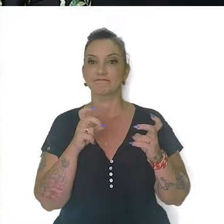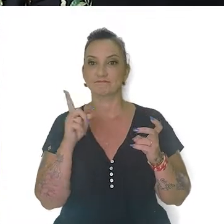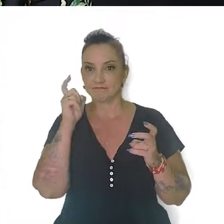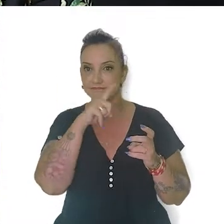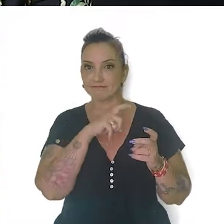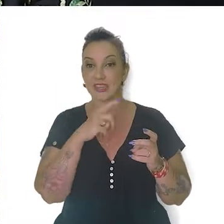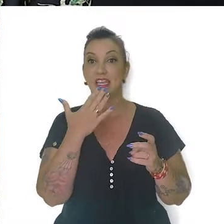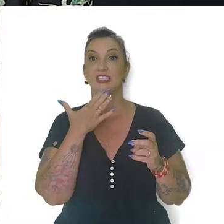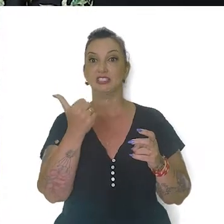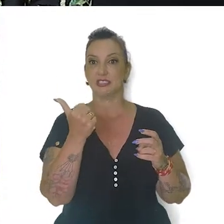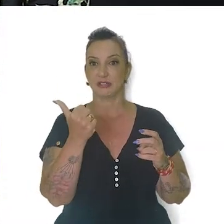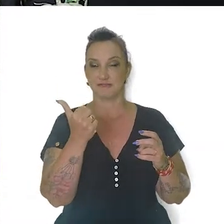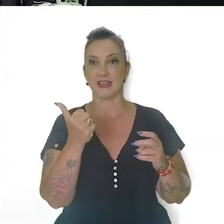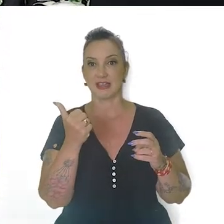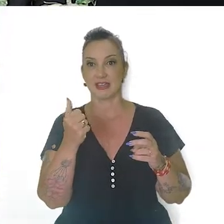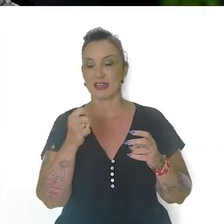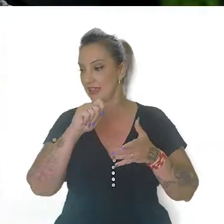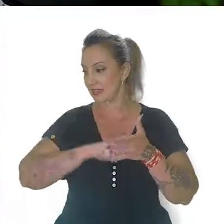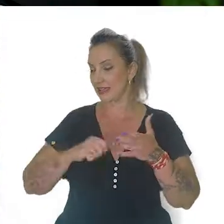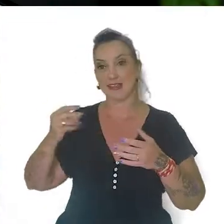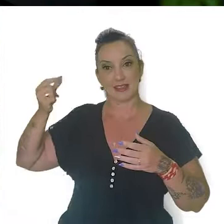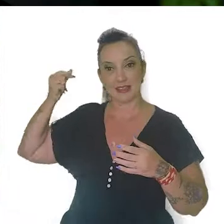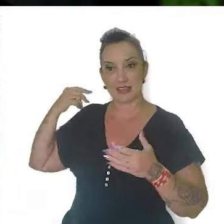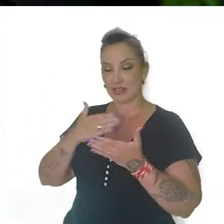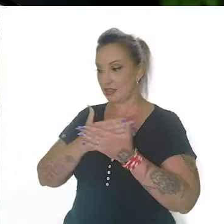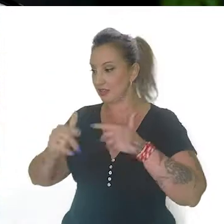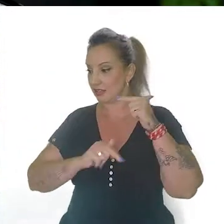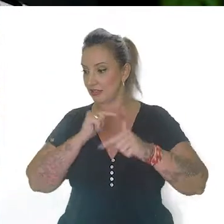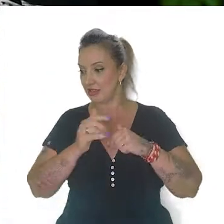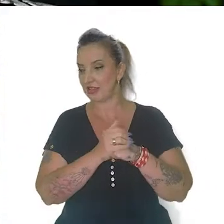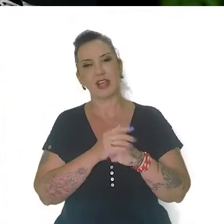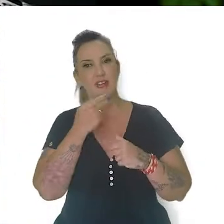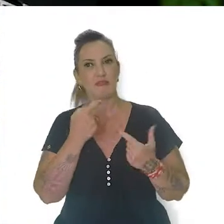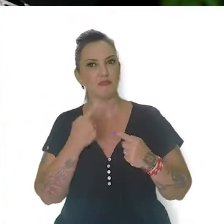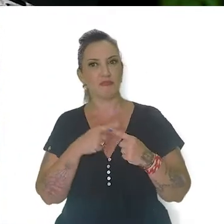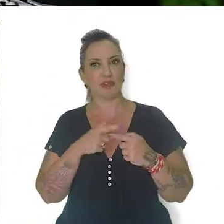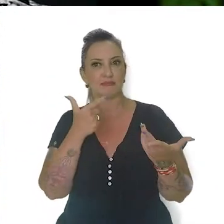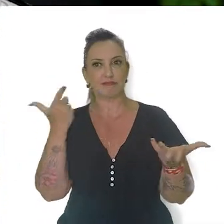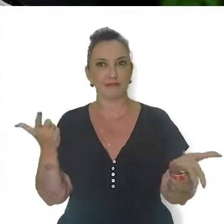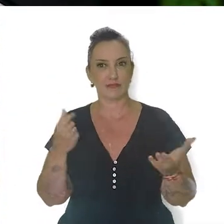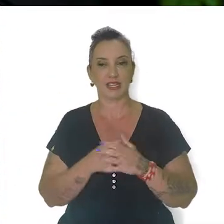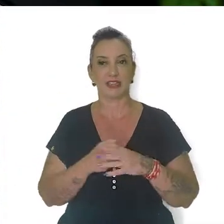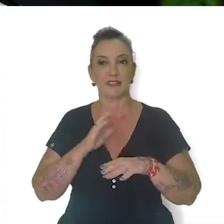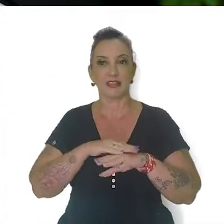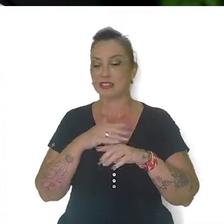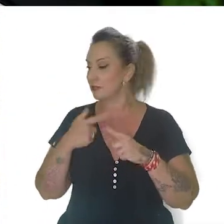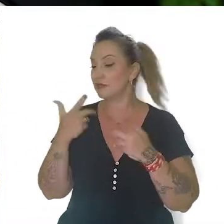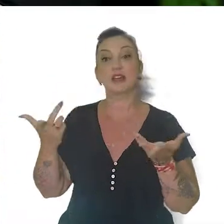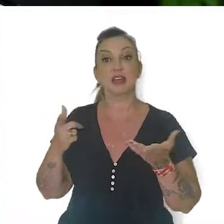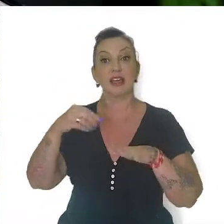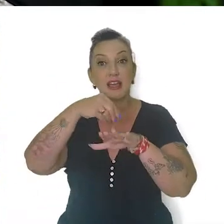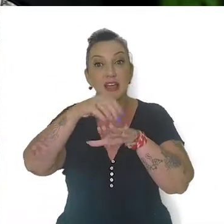tinha dificuldade de ser chamada, só muito tempo atrás, né, no começo da minha carreira, eu falei, por que não ter? Por que não